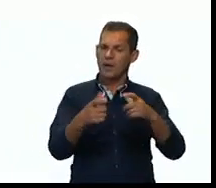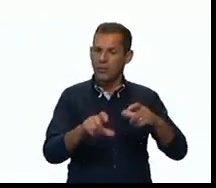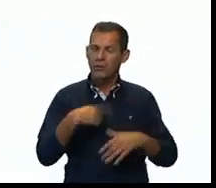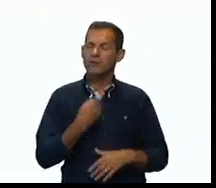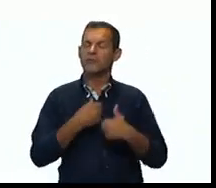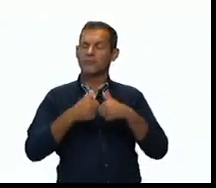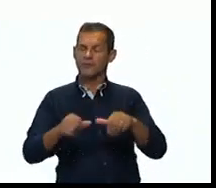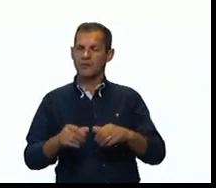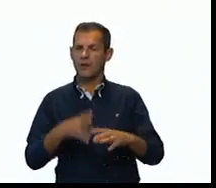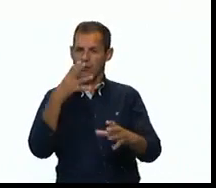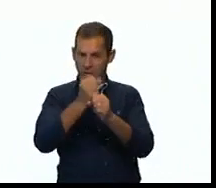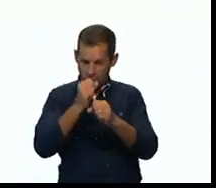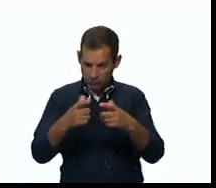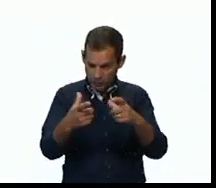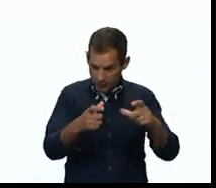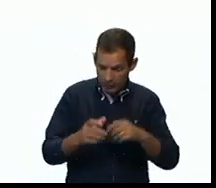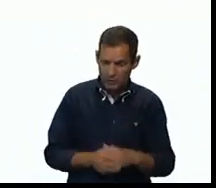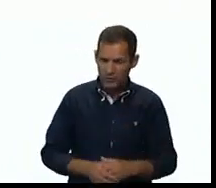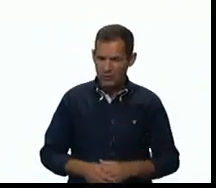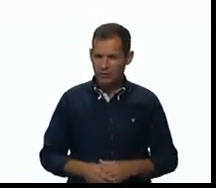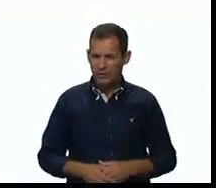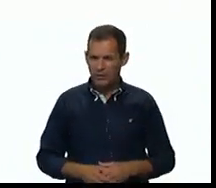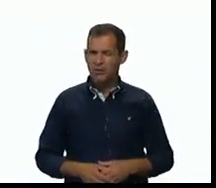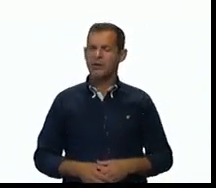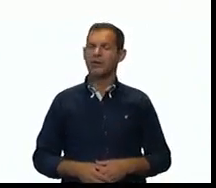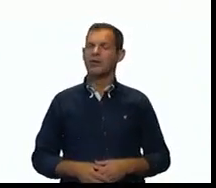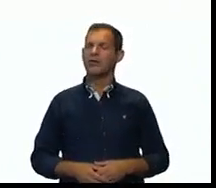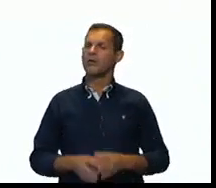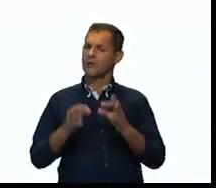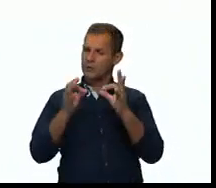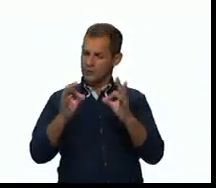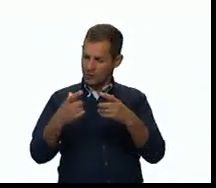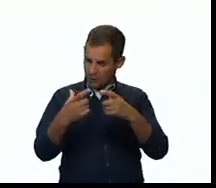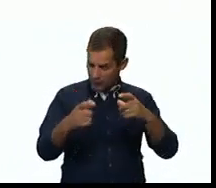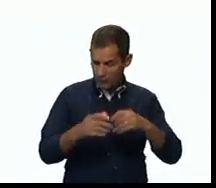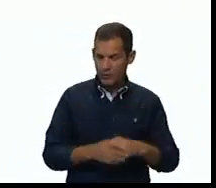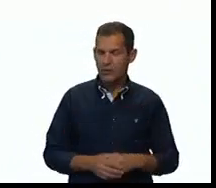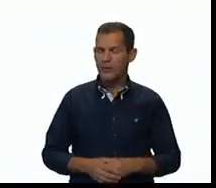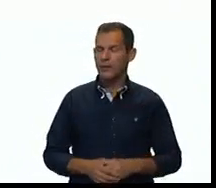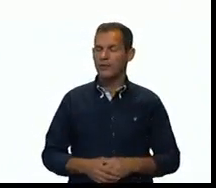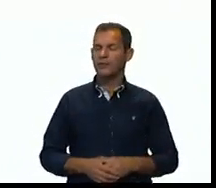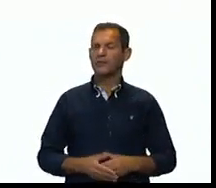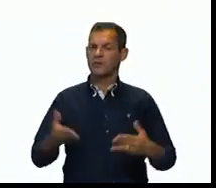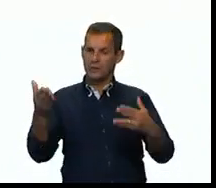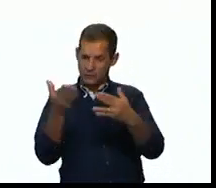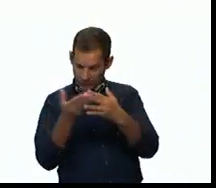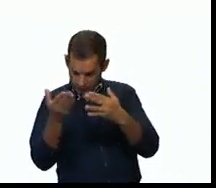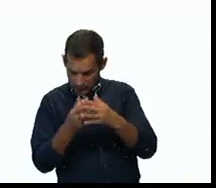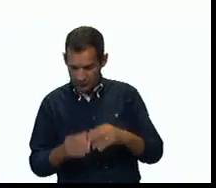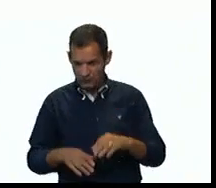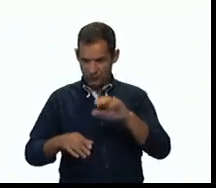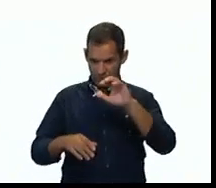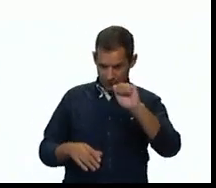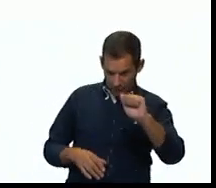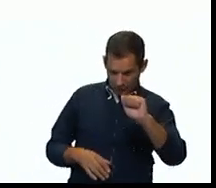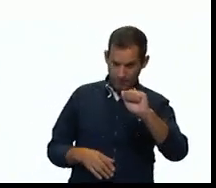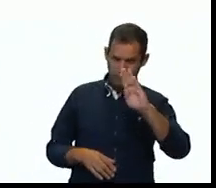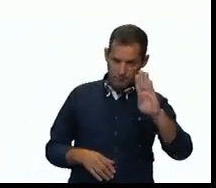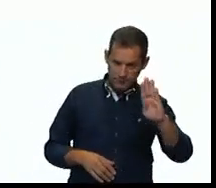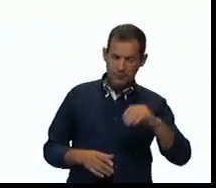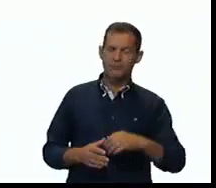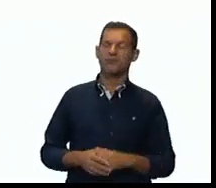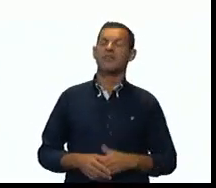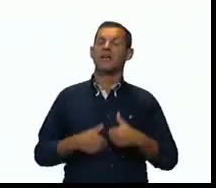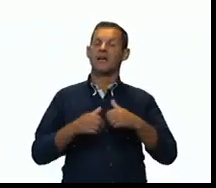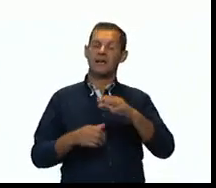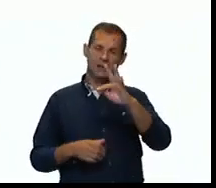nós estamos calculando a área em uma determinada região, aqui no intervalo de A a B.